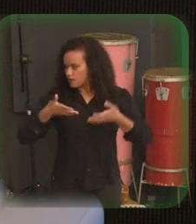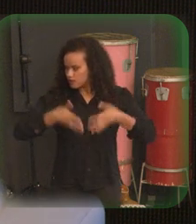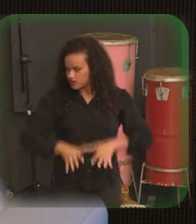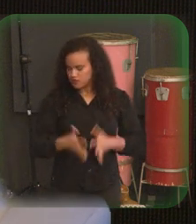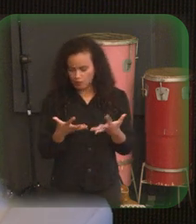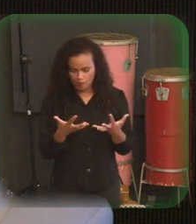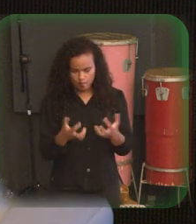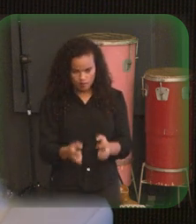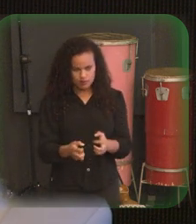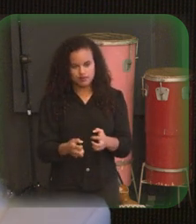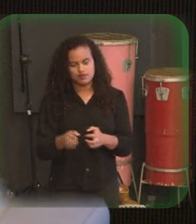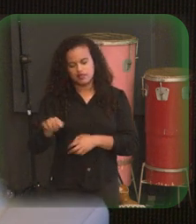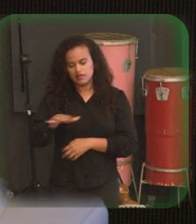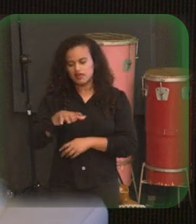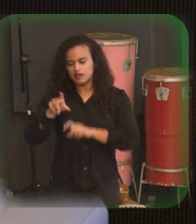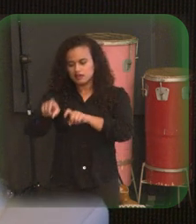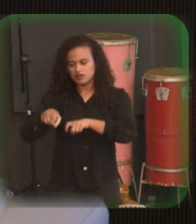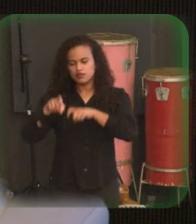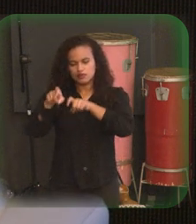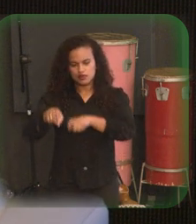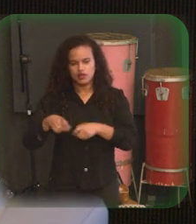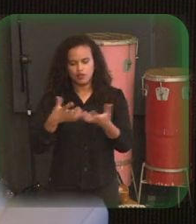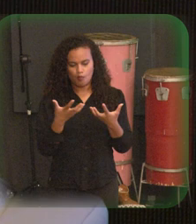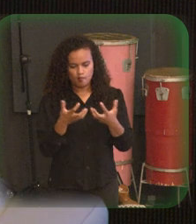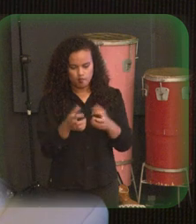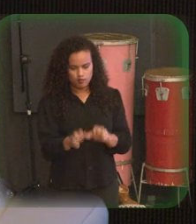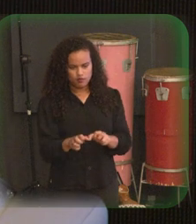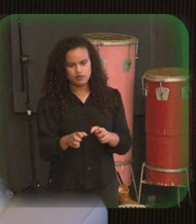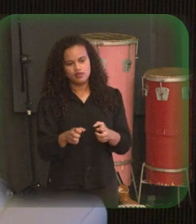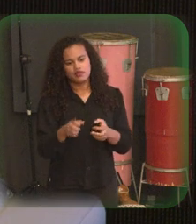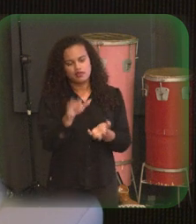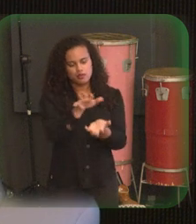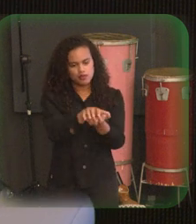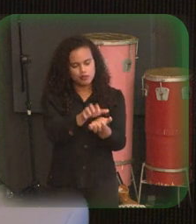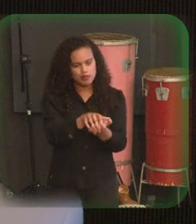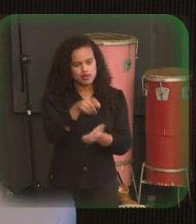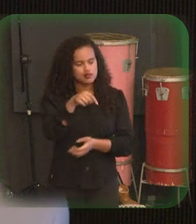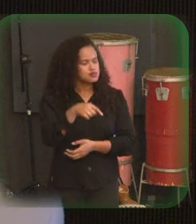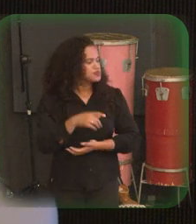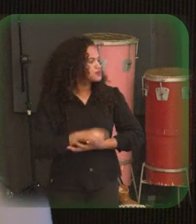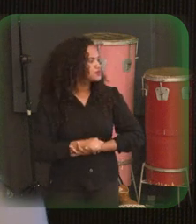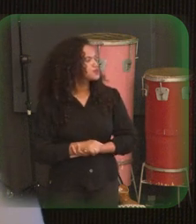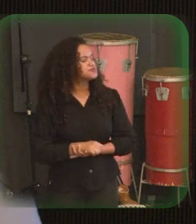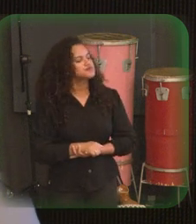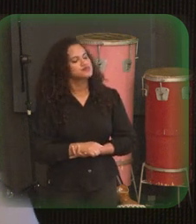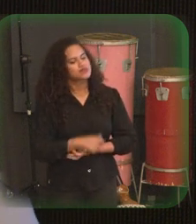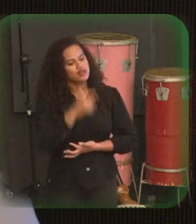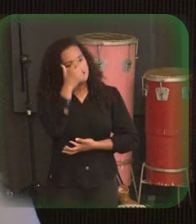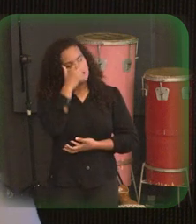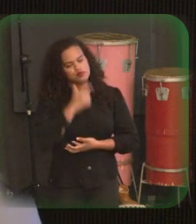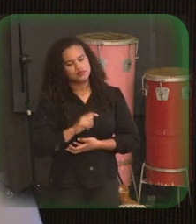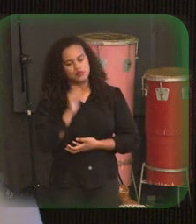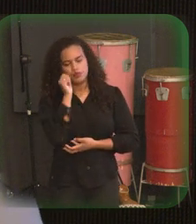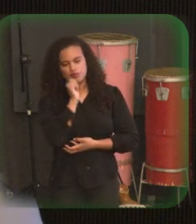zona rural, do sertão de Pernambuco. Eu sou